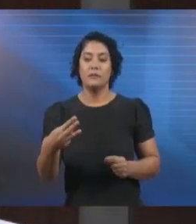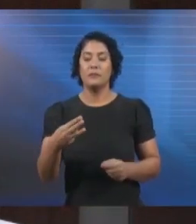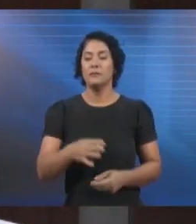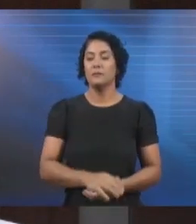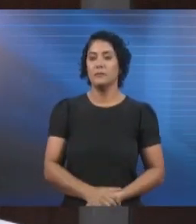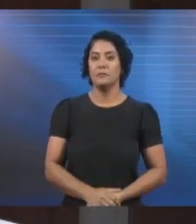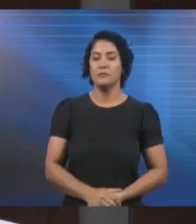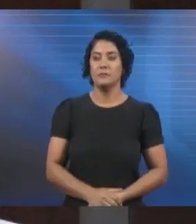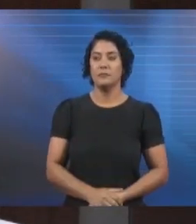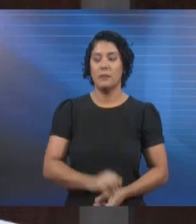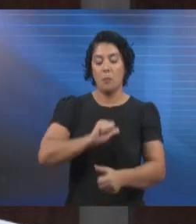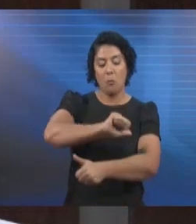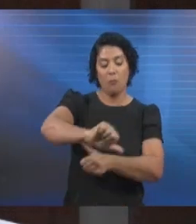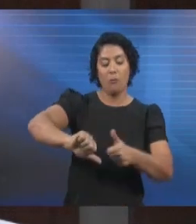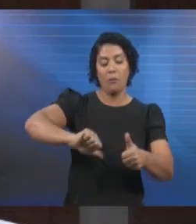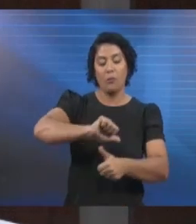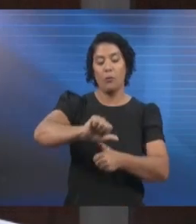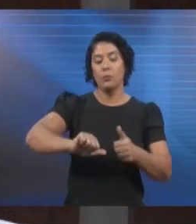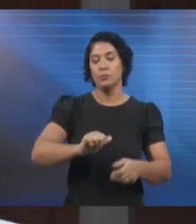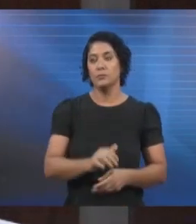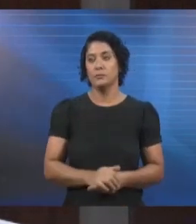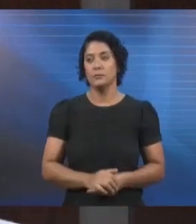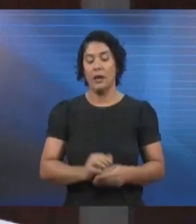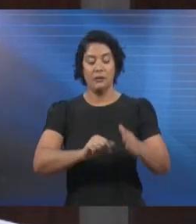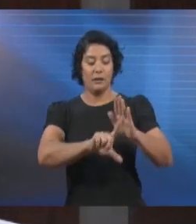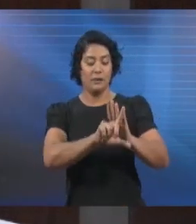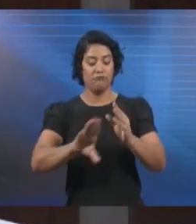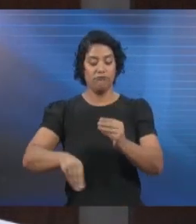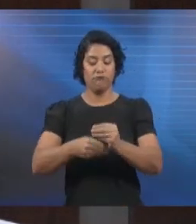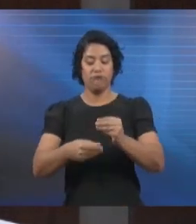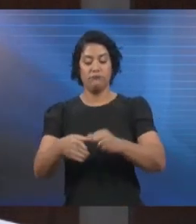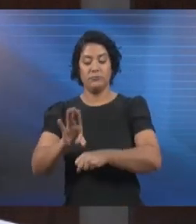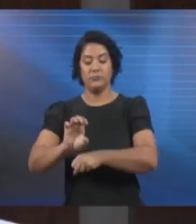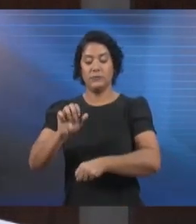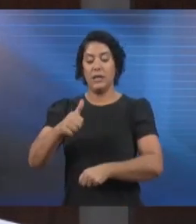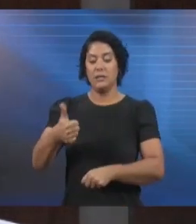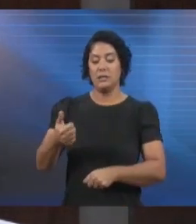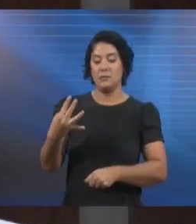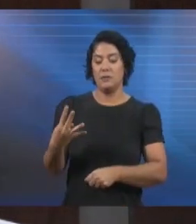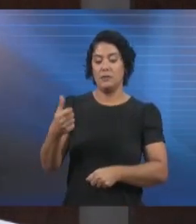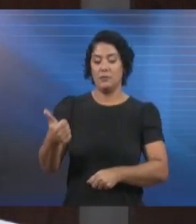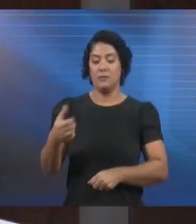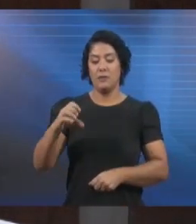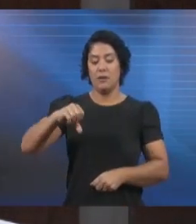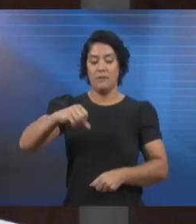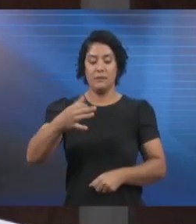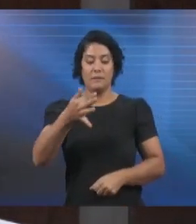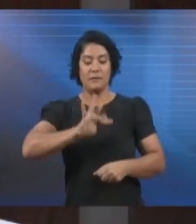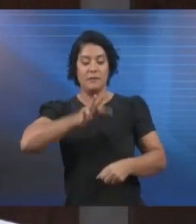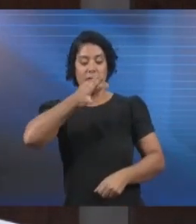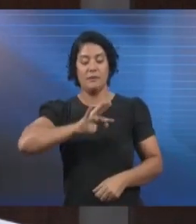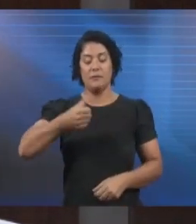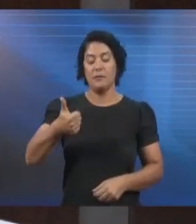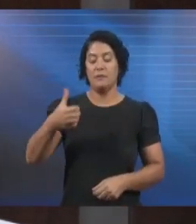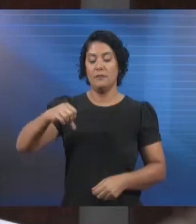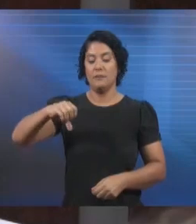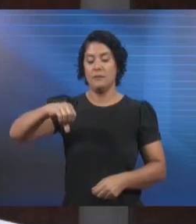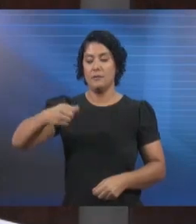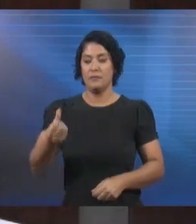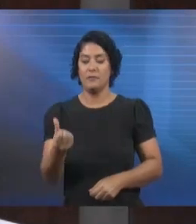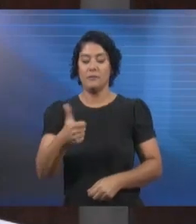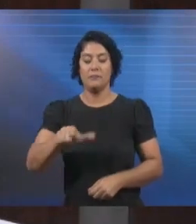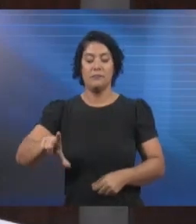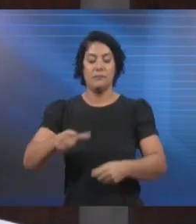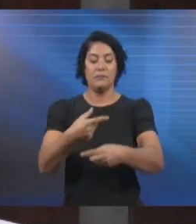31/2022 altera o dispositivo da lei complementar Estadual número 1441 do dia 9 de fevereiro de 1996 e